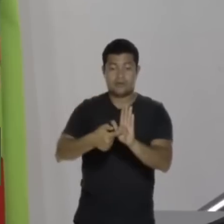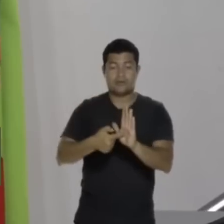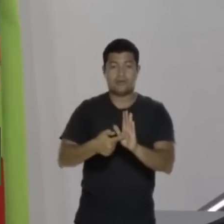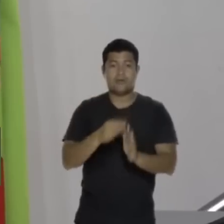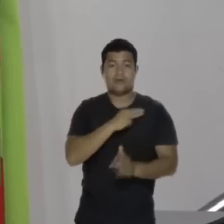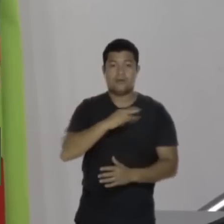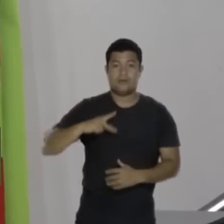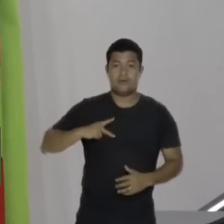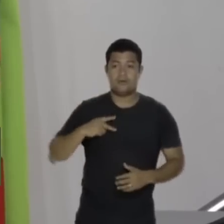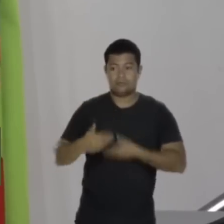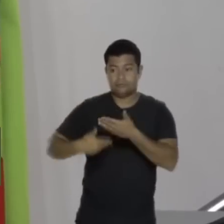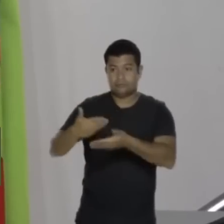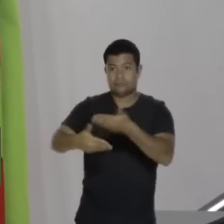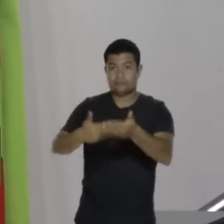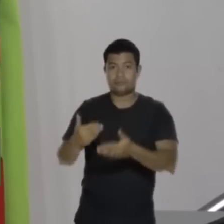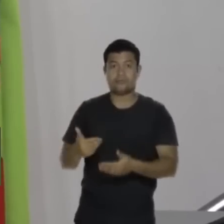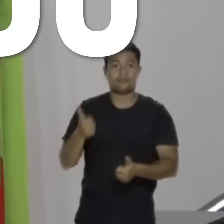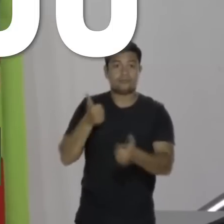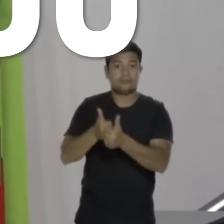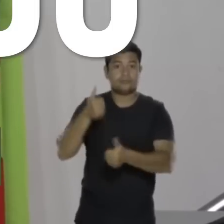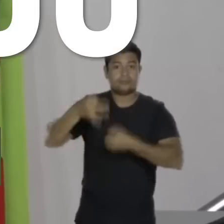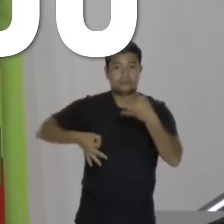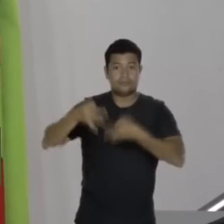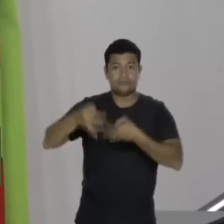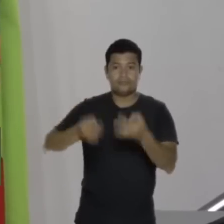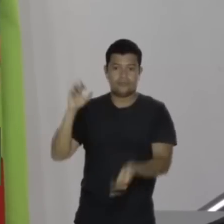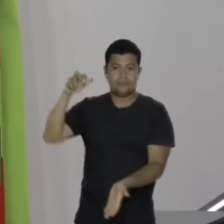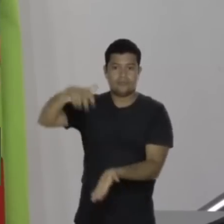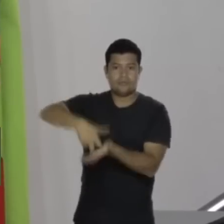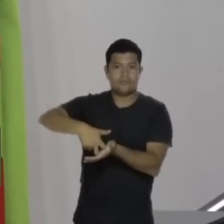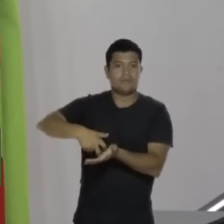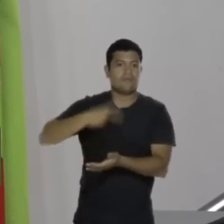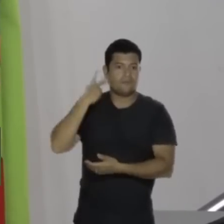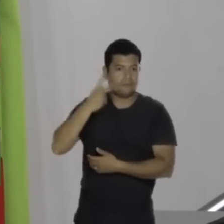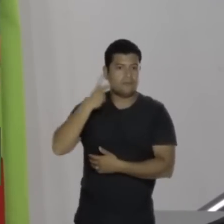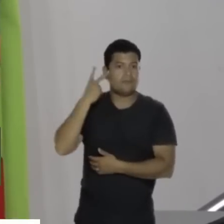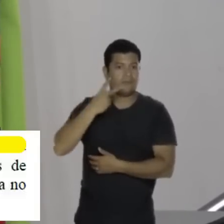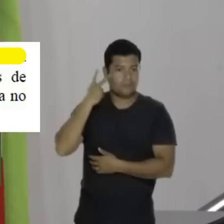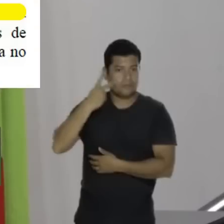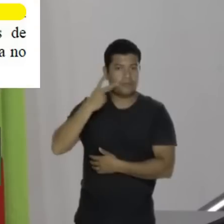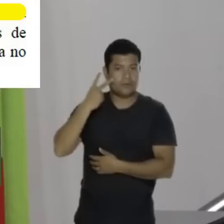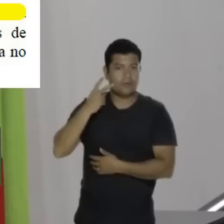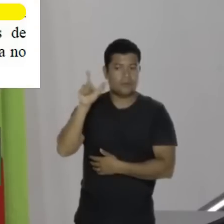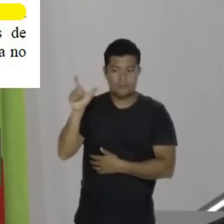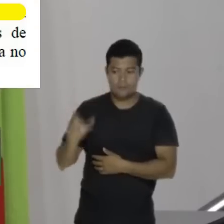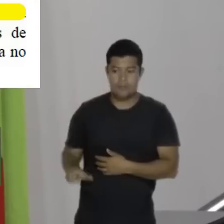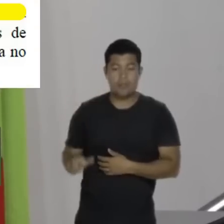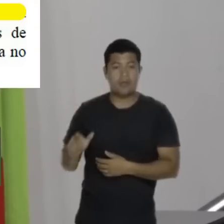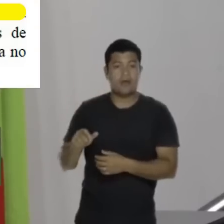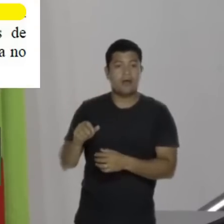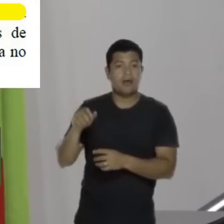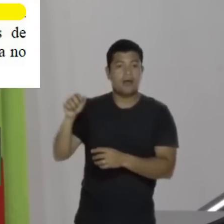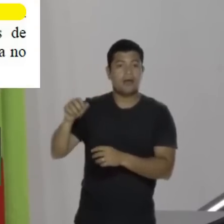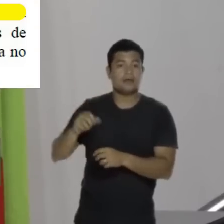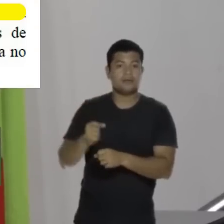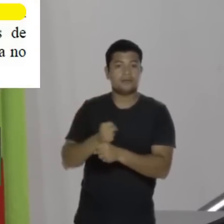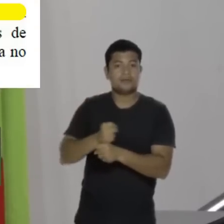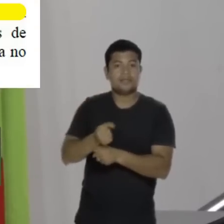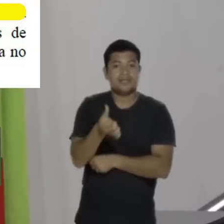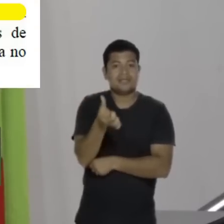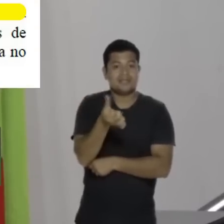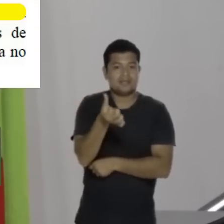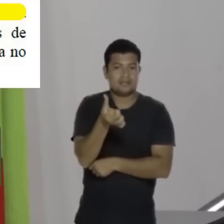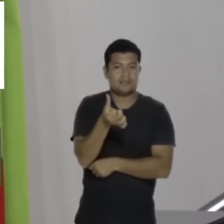e o Tribunal de Justiça de Santa Catarina condenou a vereadora a 6 anos, uma condenação